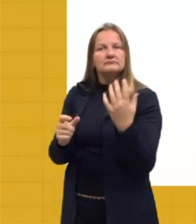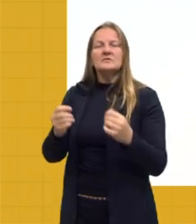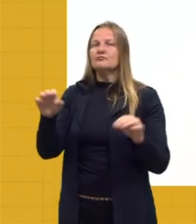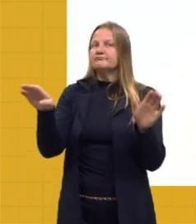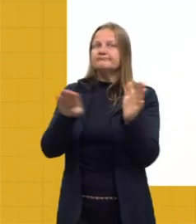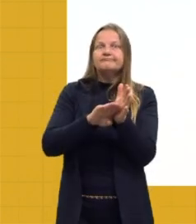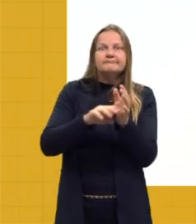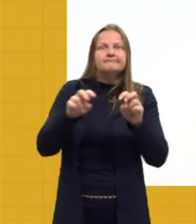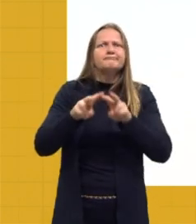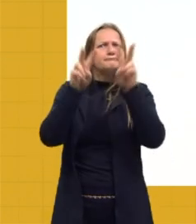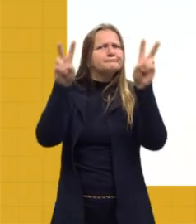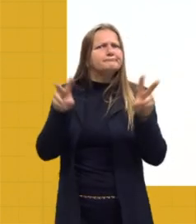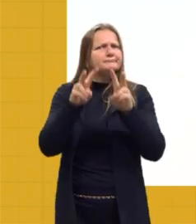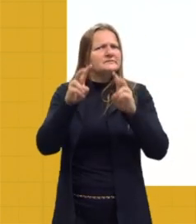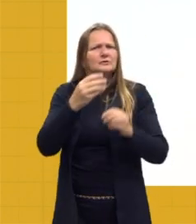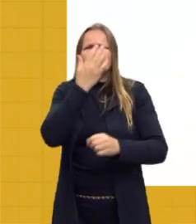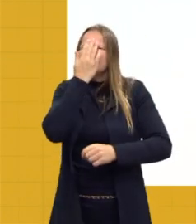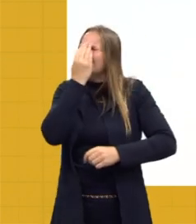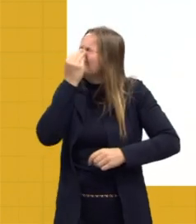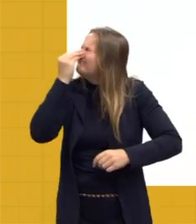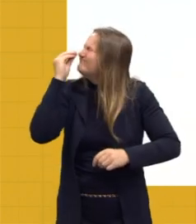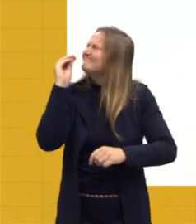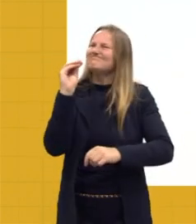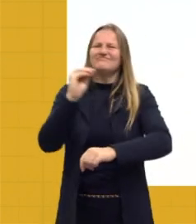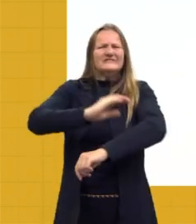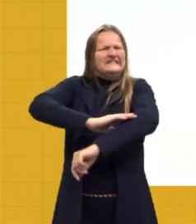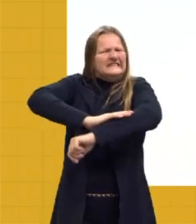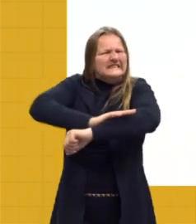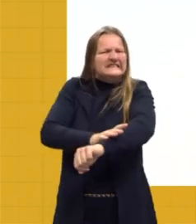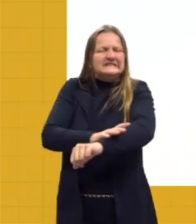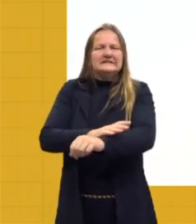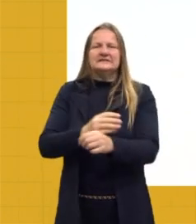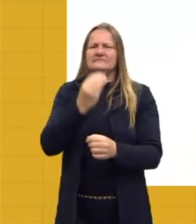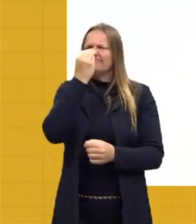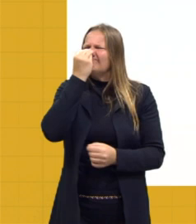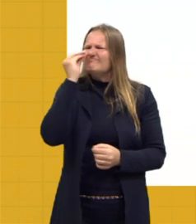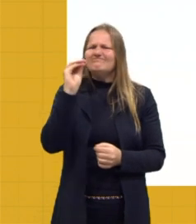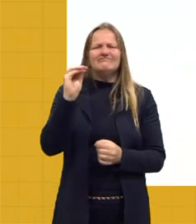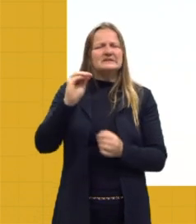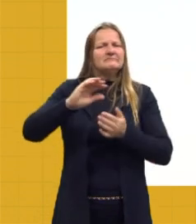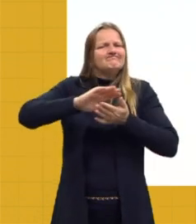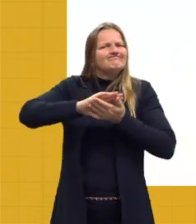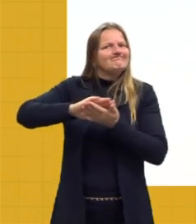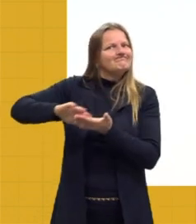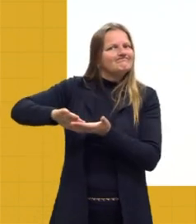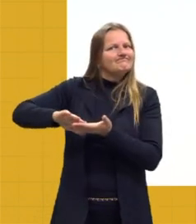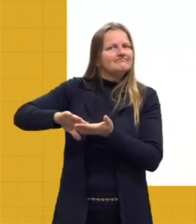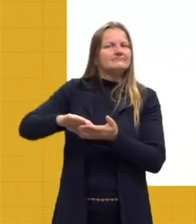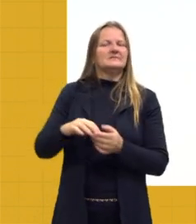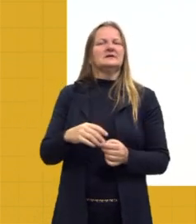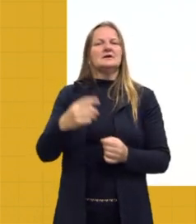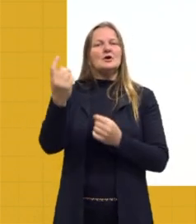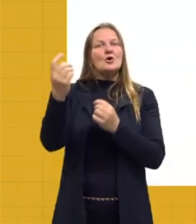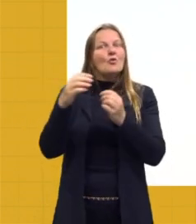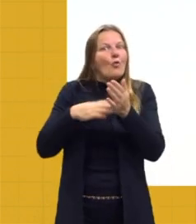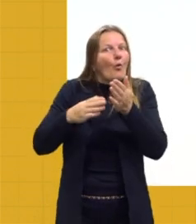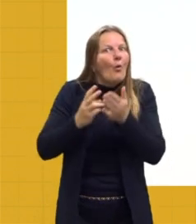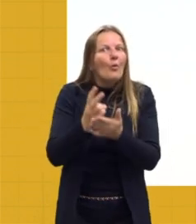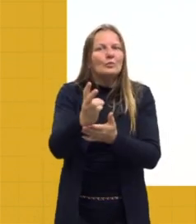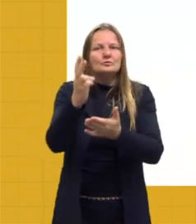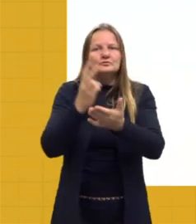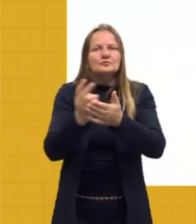essa visão na extremamente preconceituosa ela ainda PA é sobre a nossa mentalidade sobre a nossa cultura